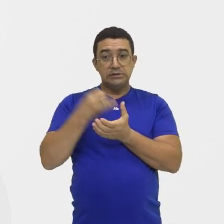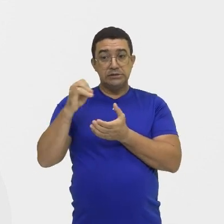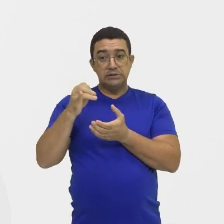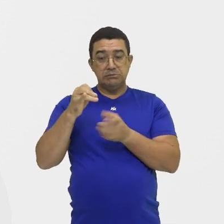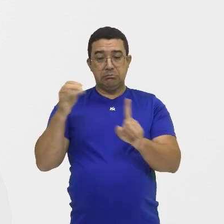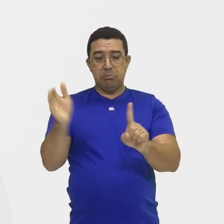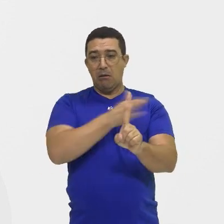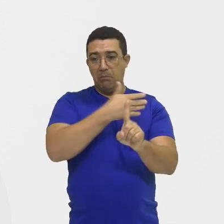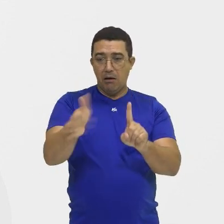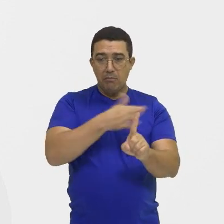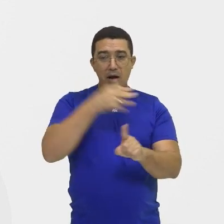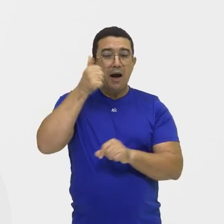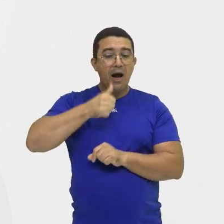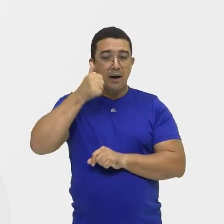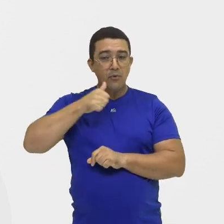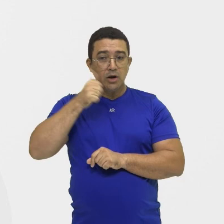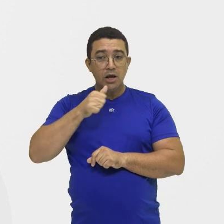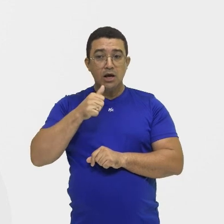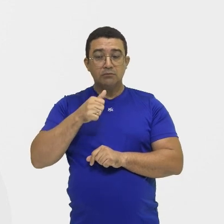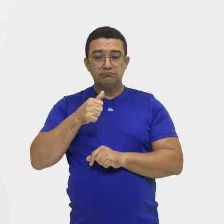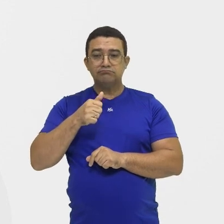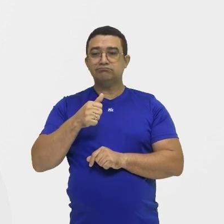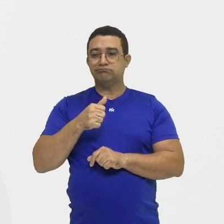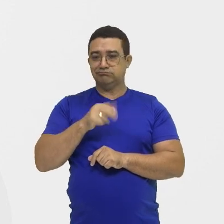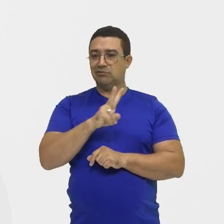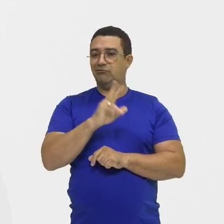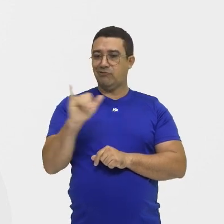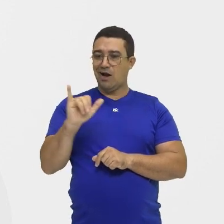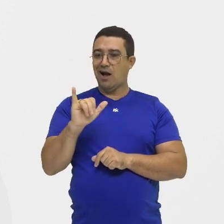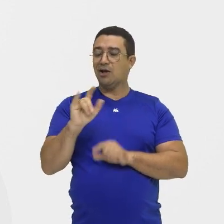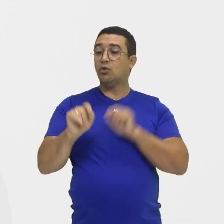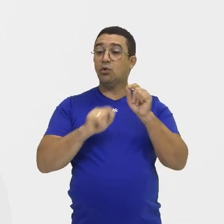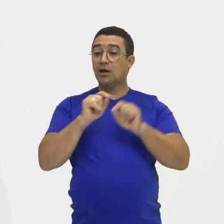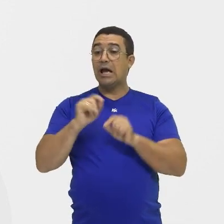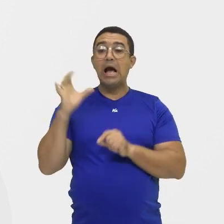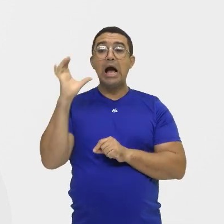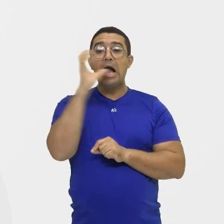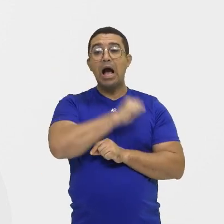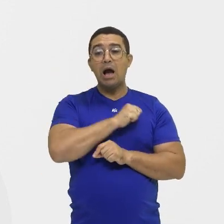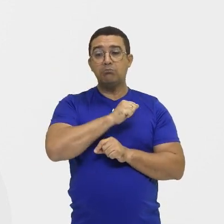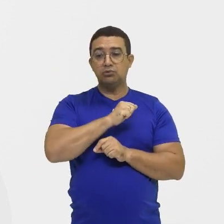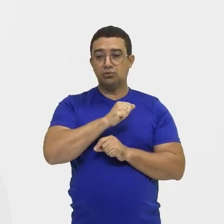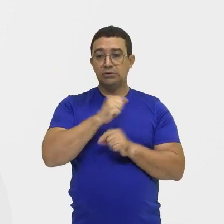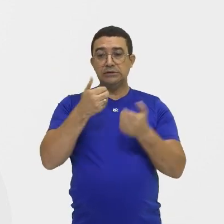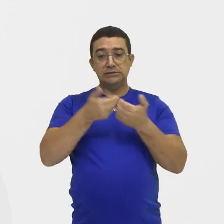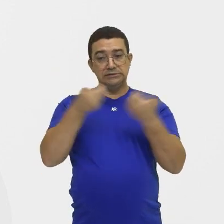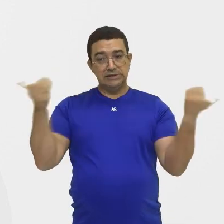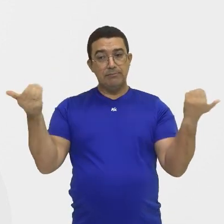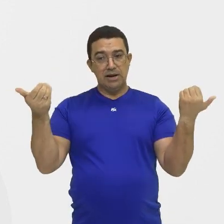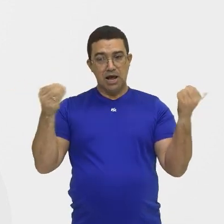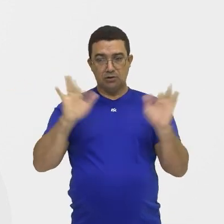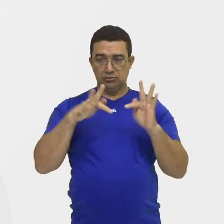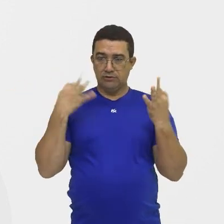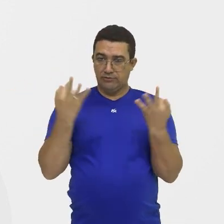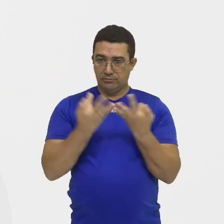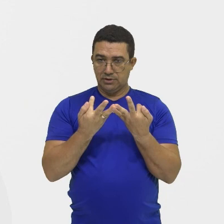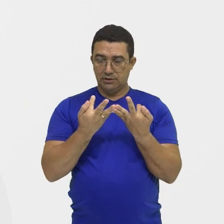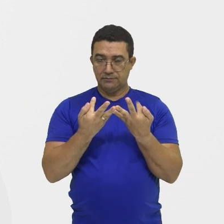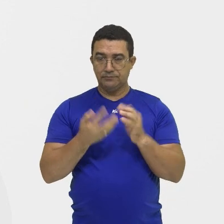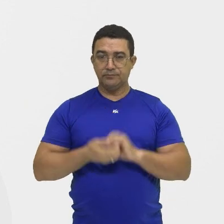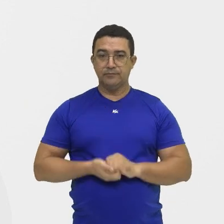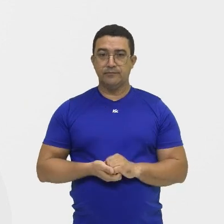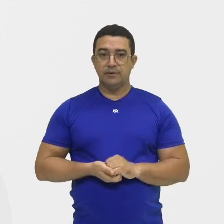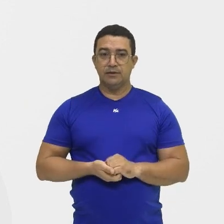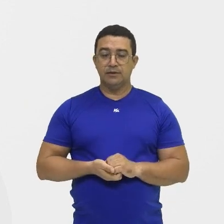que ameaçar, que fizer isso, tiver essa possibilidade, ele será imediatamente afastado do lar. Na Lei Maria da